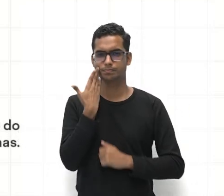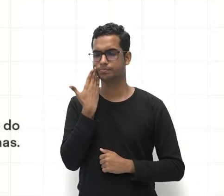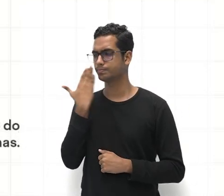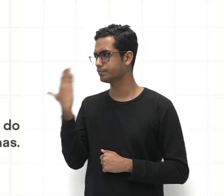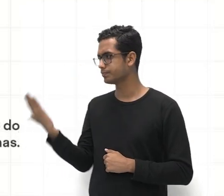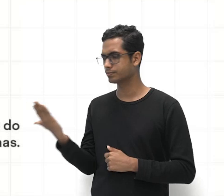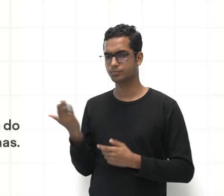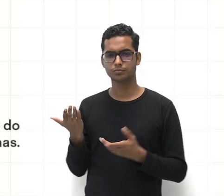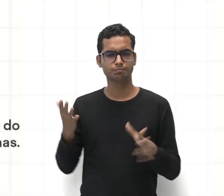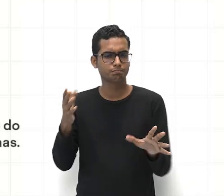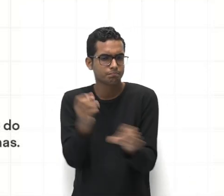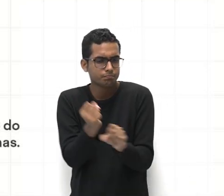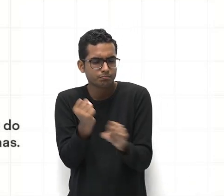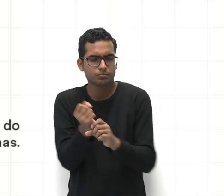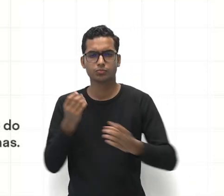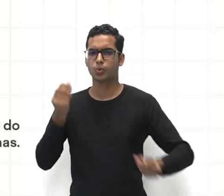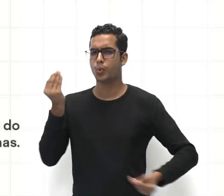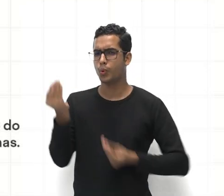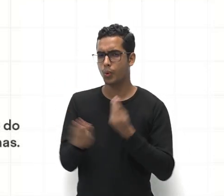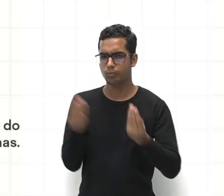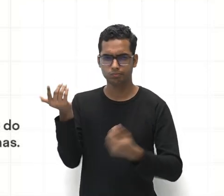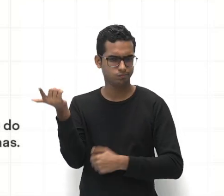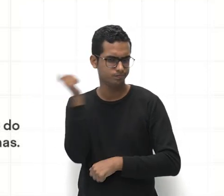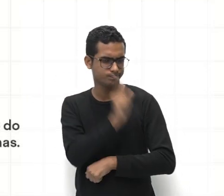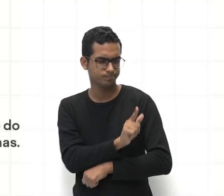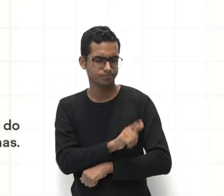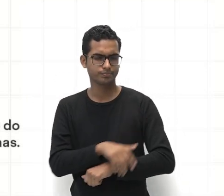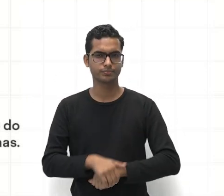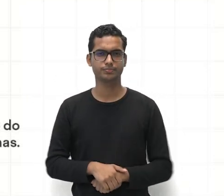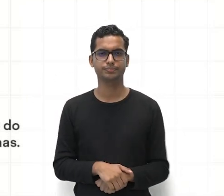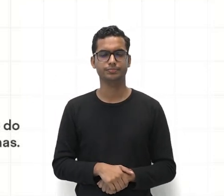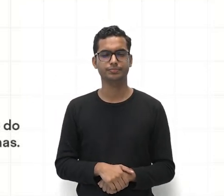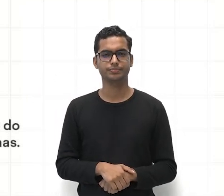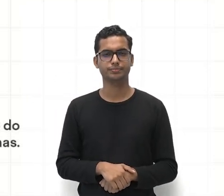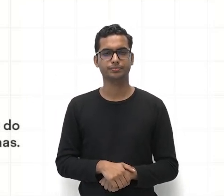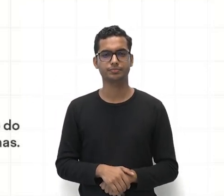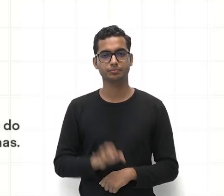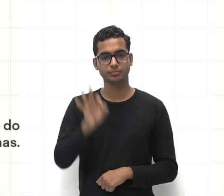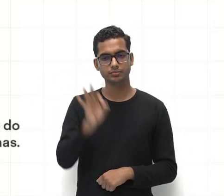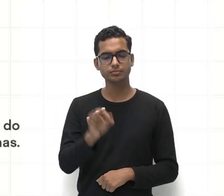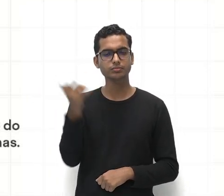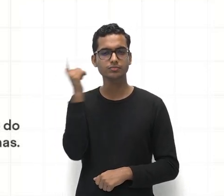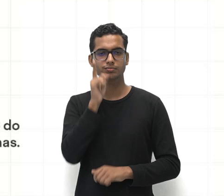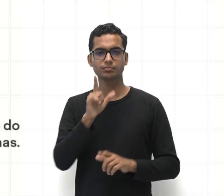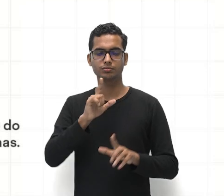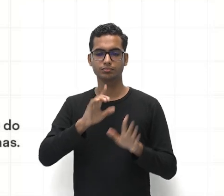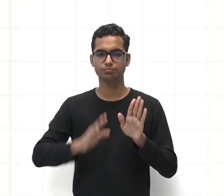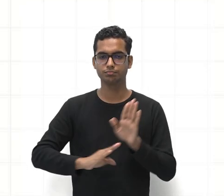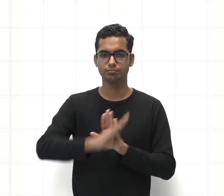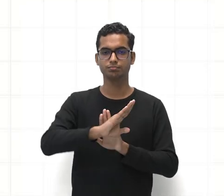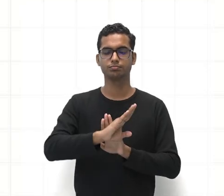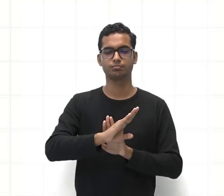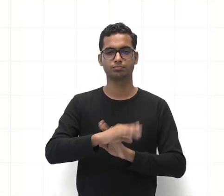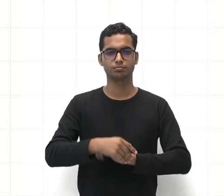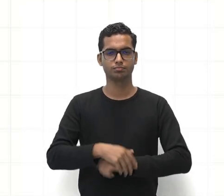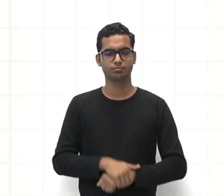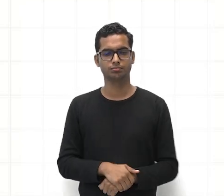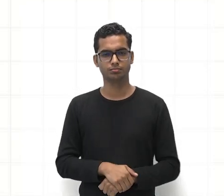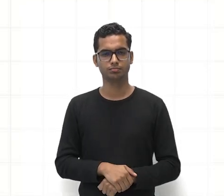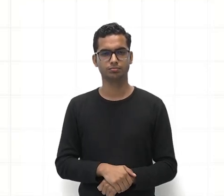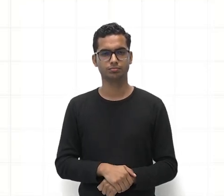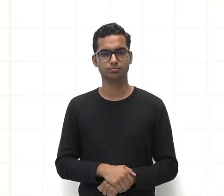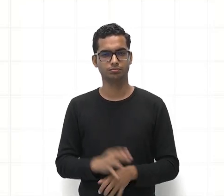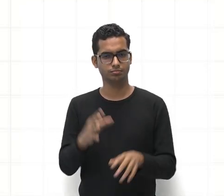que nós fazemos para calcular a taxa aqui, certo? Percentual de aumento. Olha só.